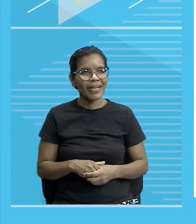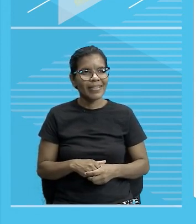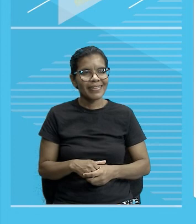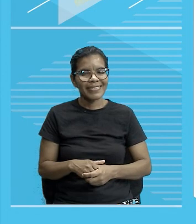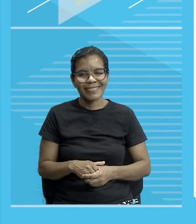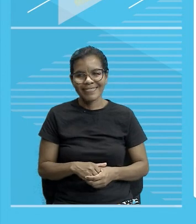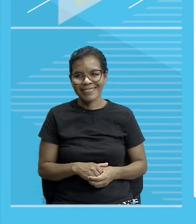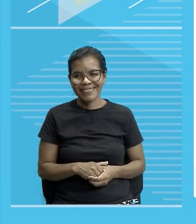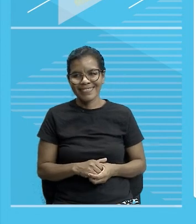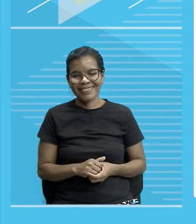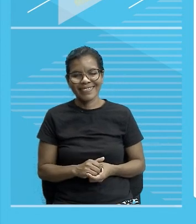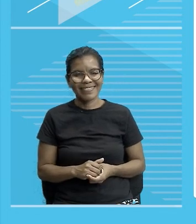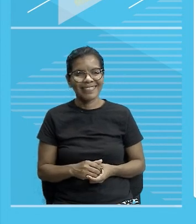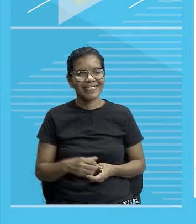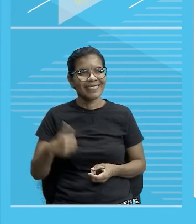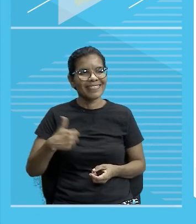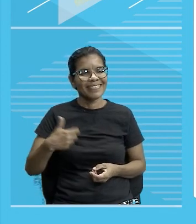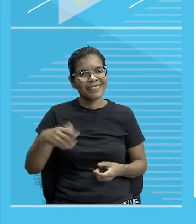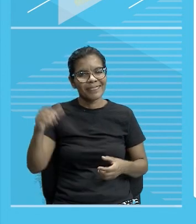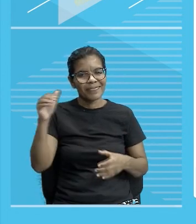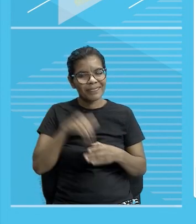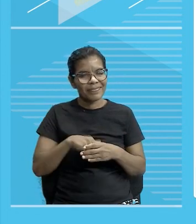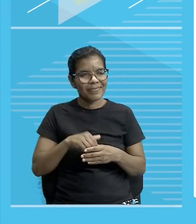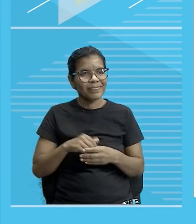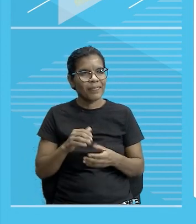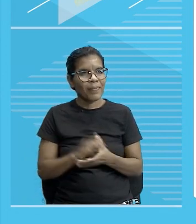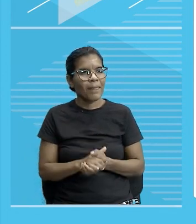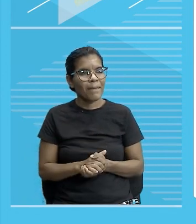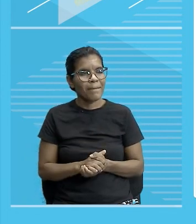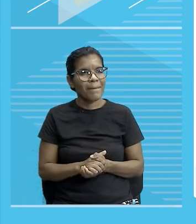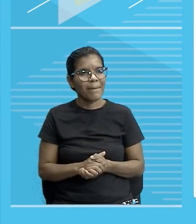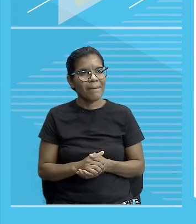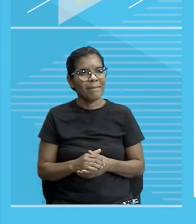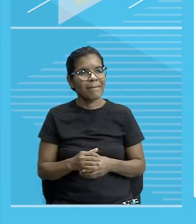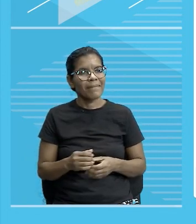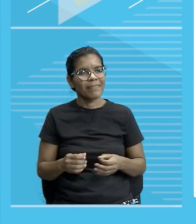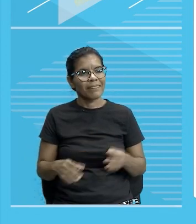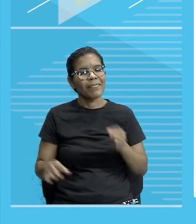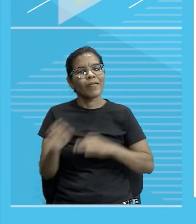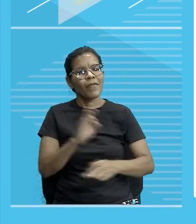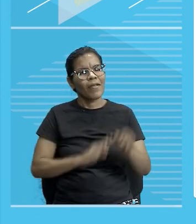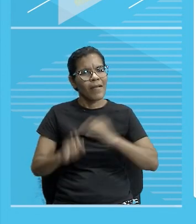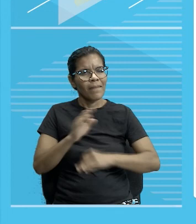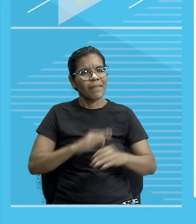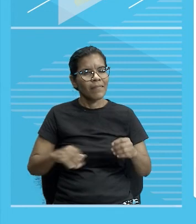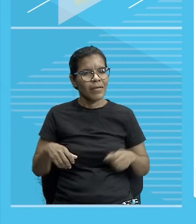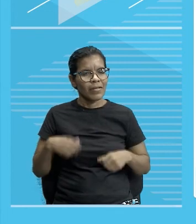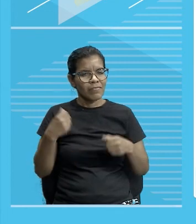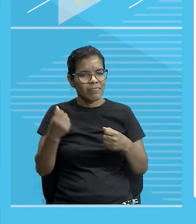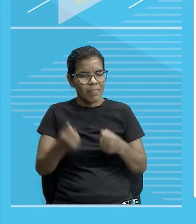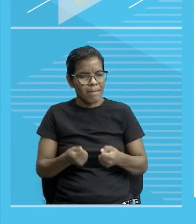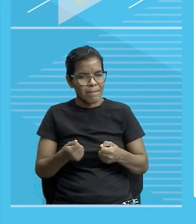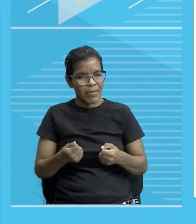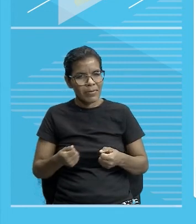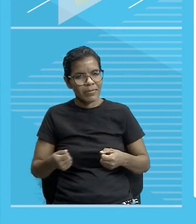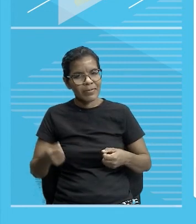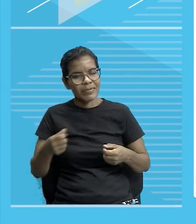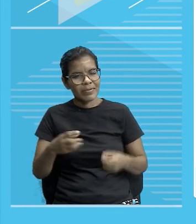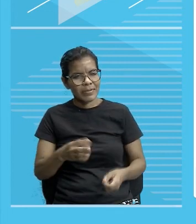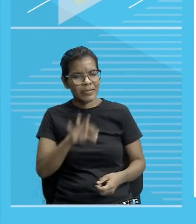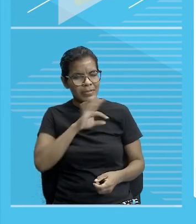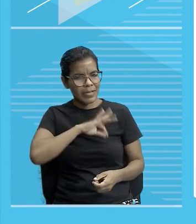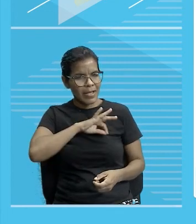aqui ó viu então a programação eu lutar pelo piso salarial dos intérpretes Olha meu projeto de lei